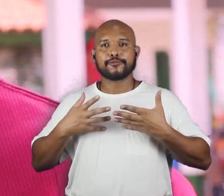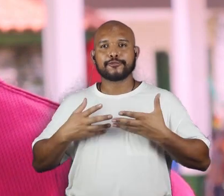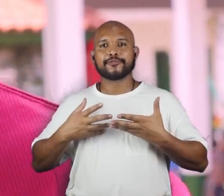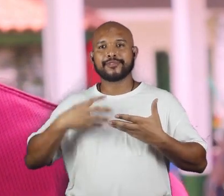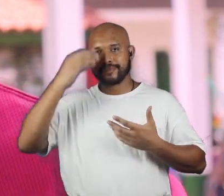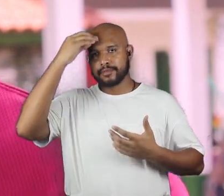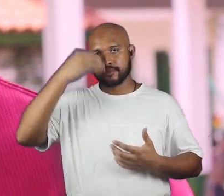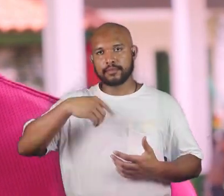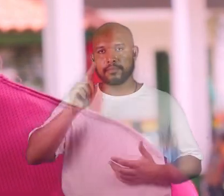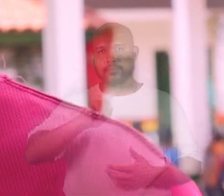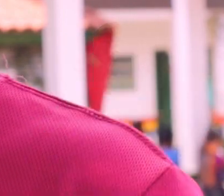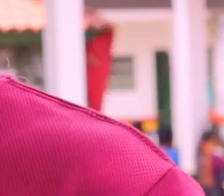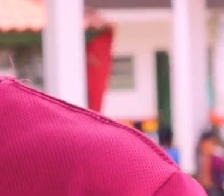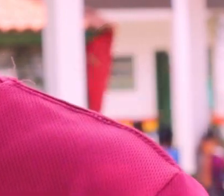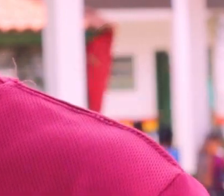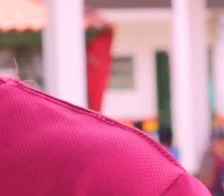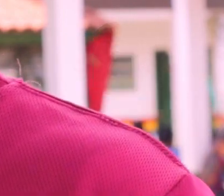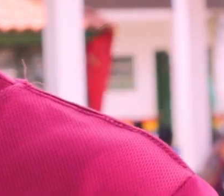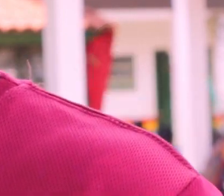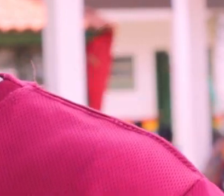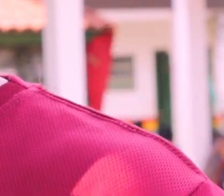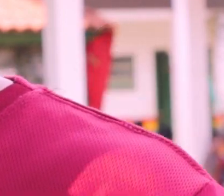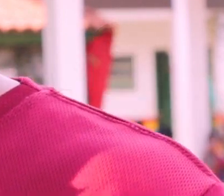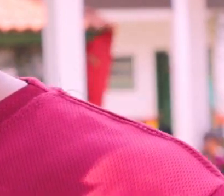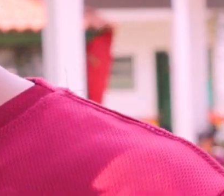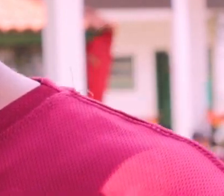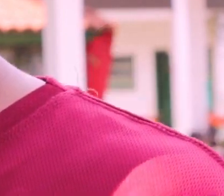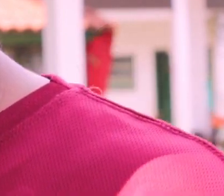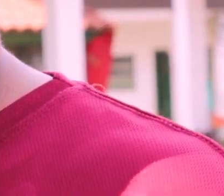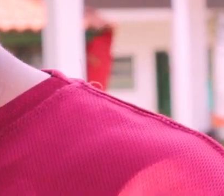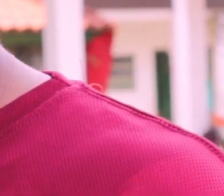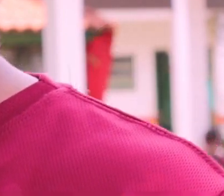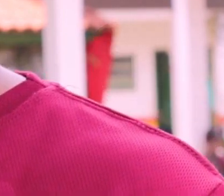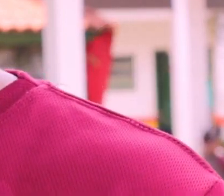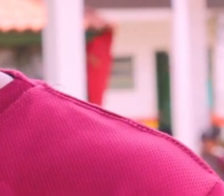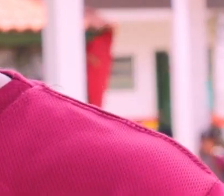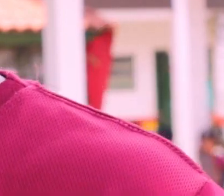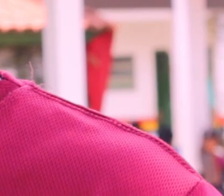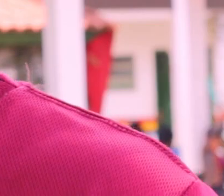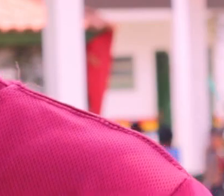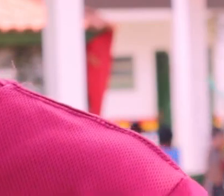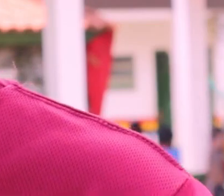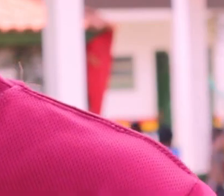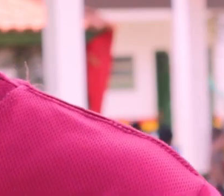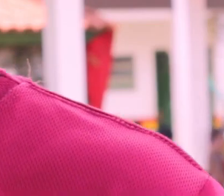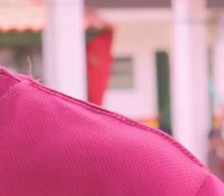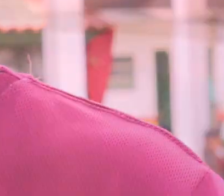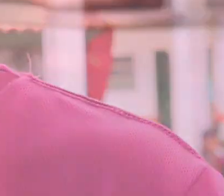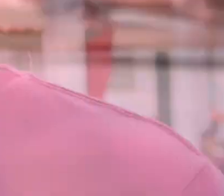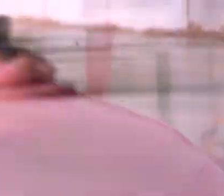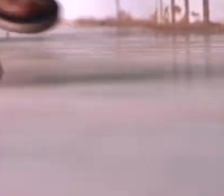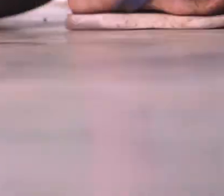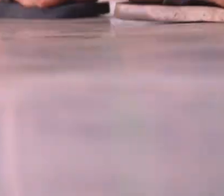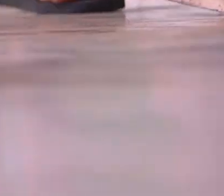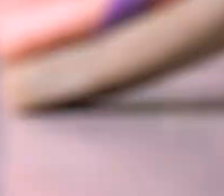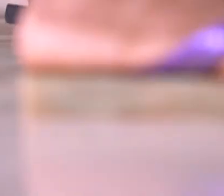fortalecer, ali é a fonte dele, né? É a fonte do aluno indígena, é a sua comunidade, sua tradição.